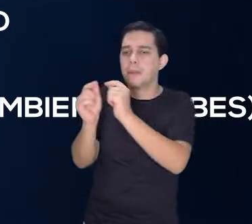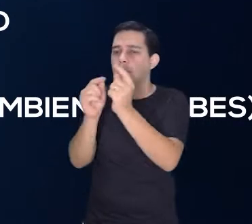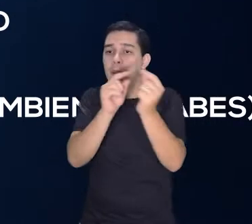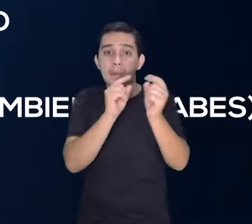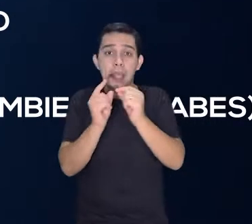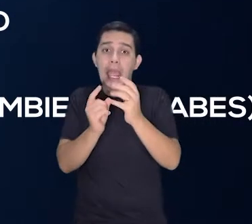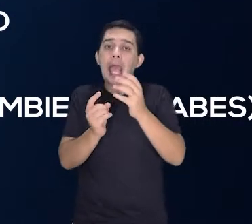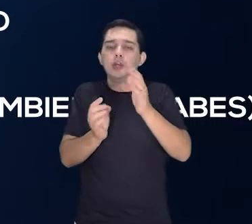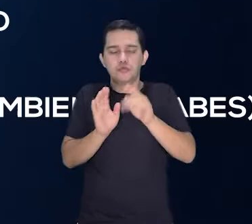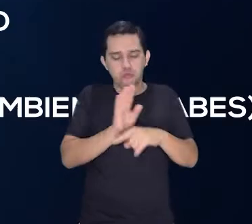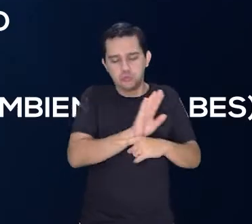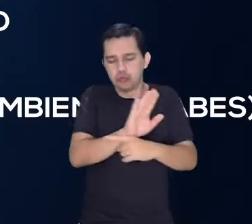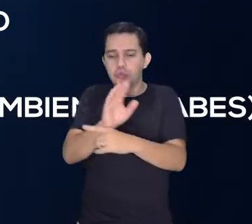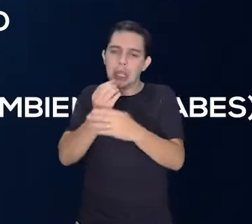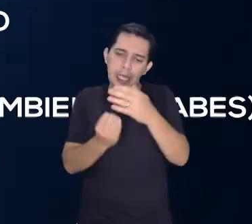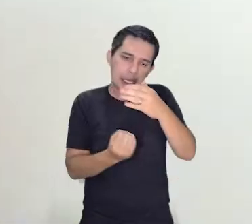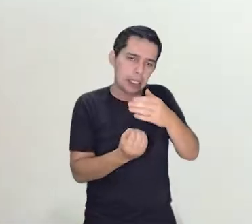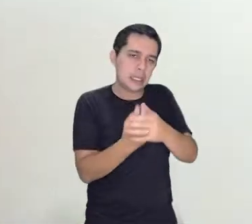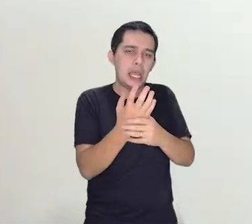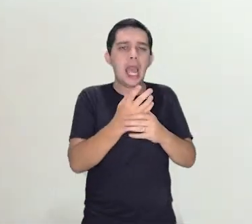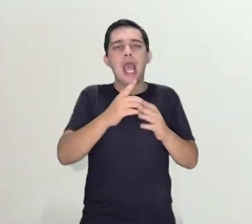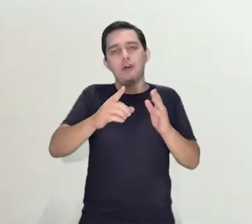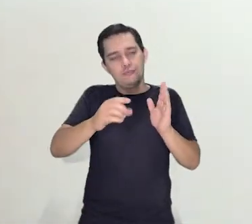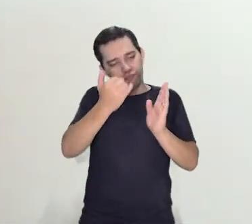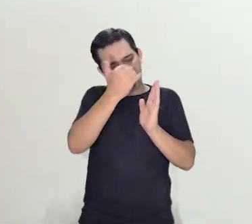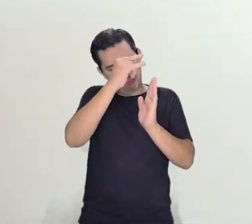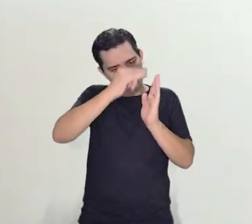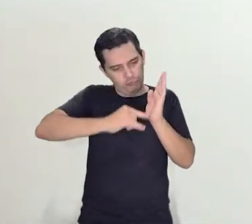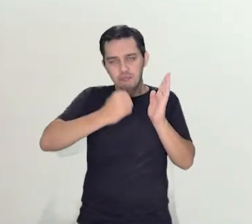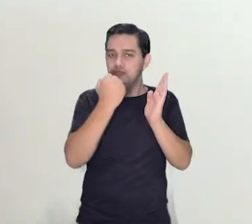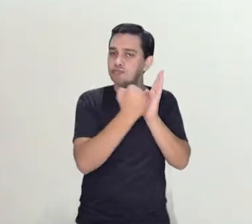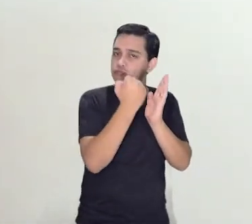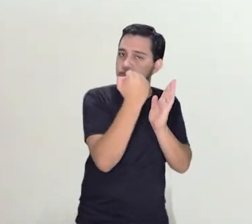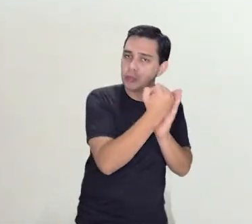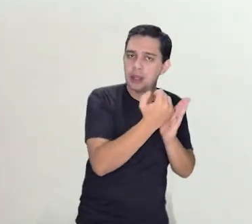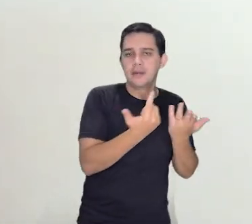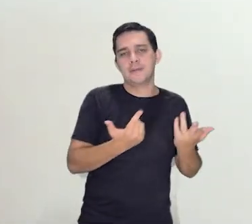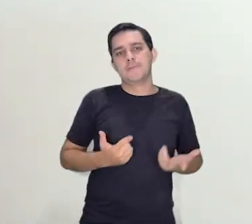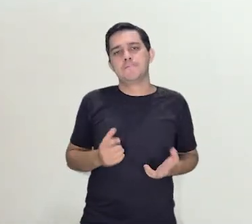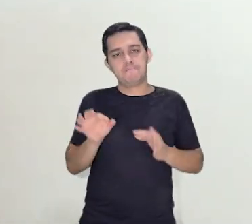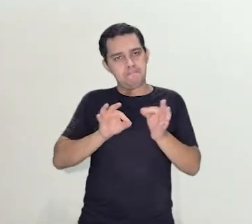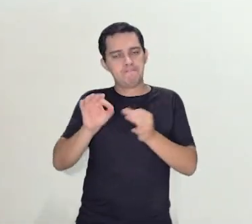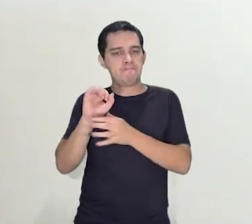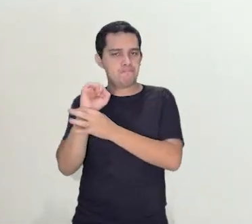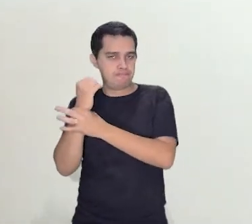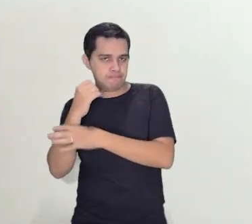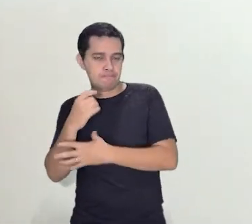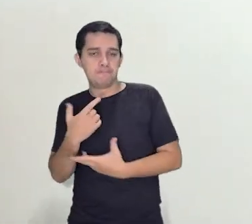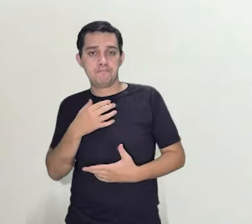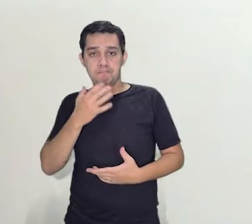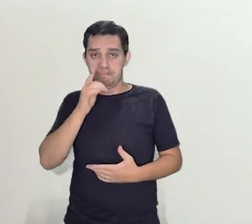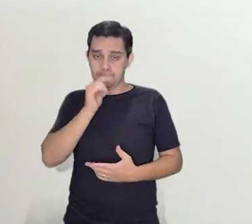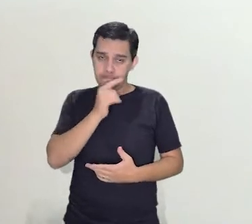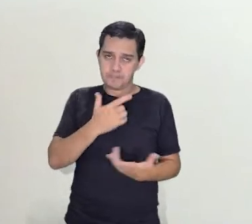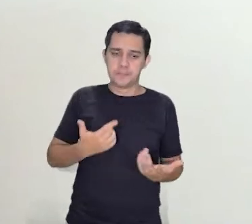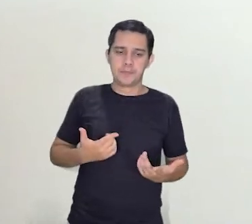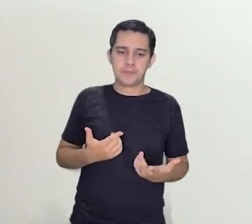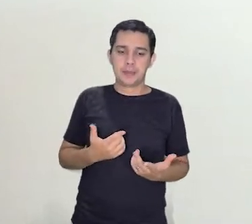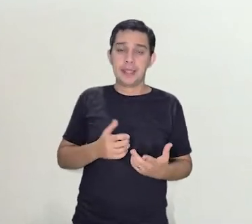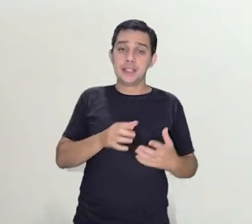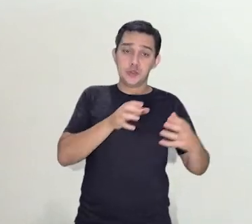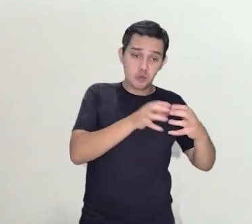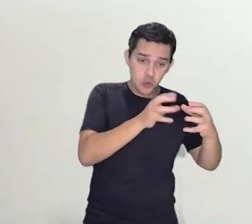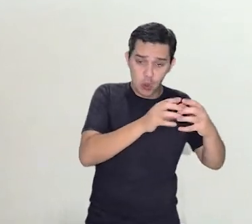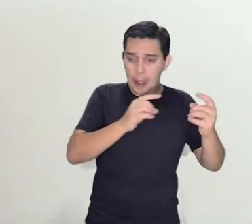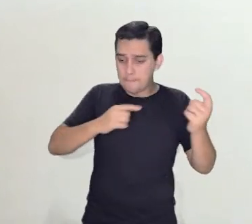ajudem a elaborar e construir esse documento. Esse grupo de trabalho ele vai ser criado para ajudar a construir coletivamente esse